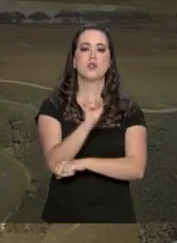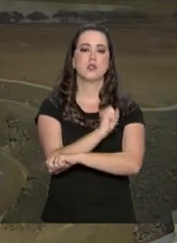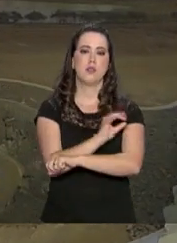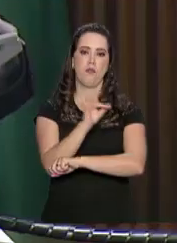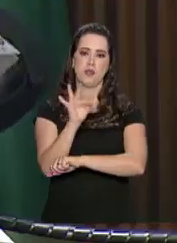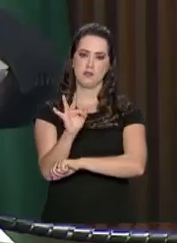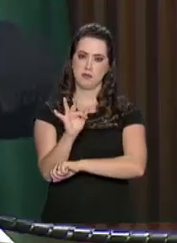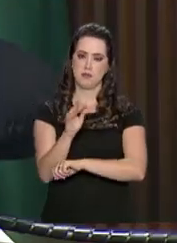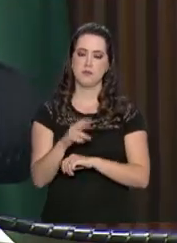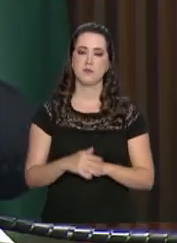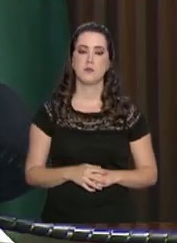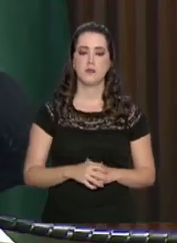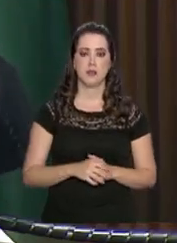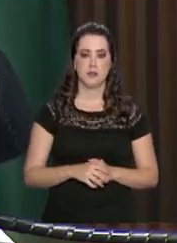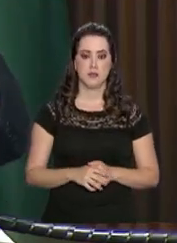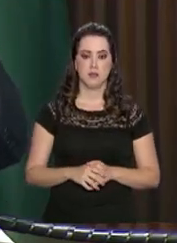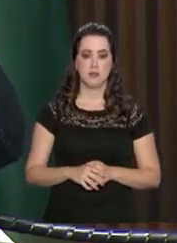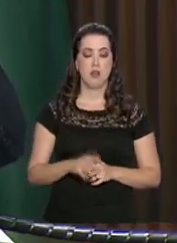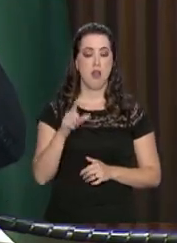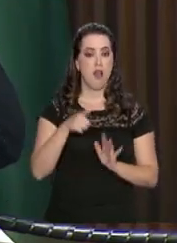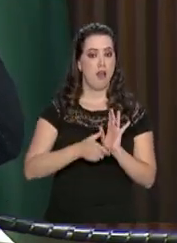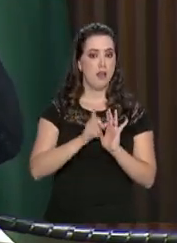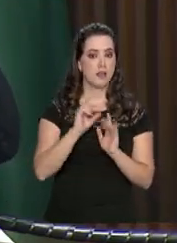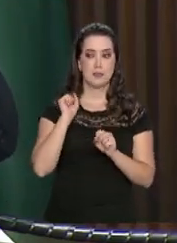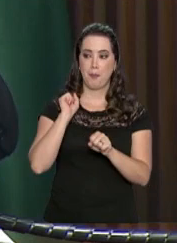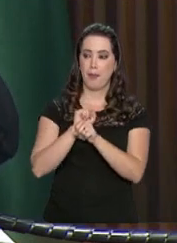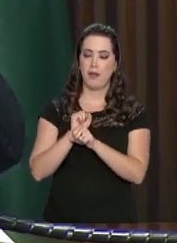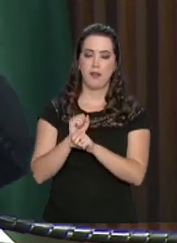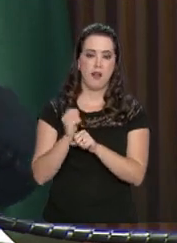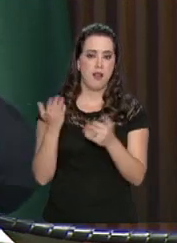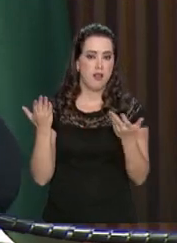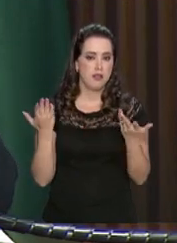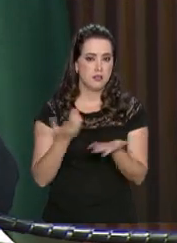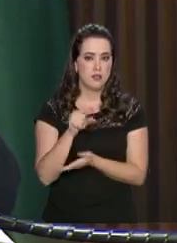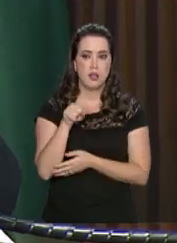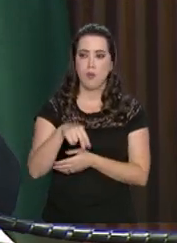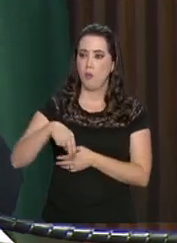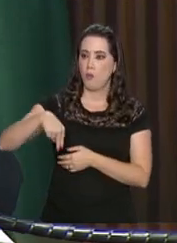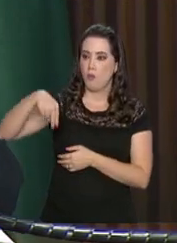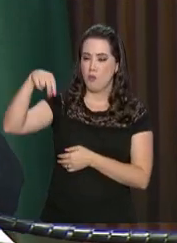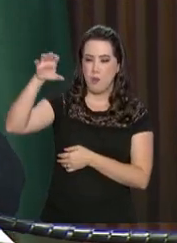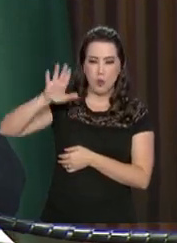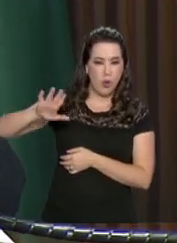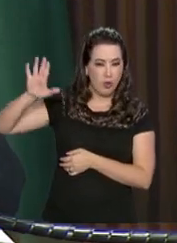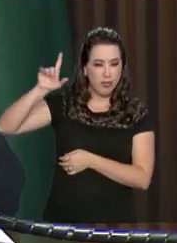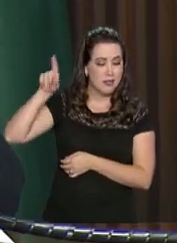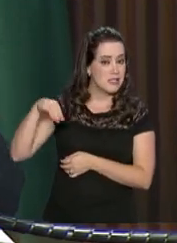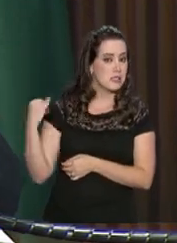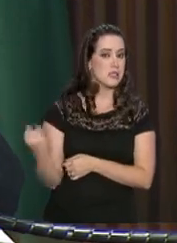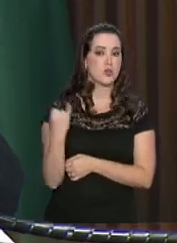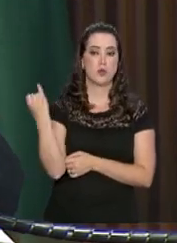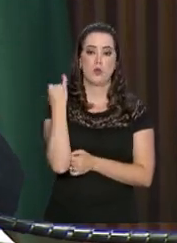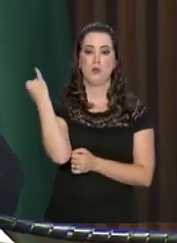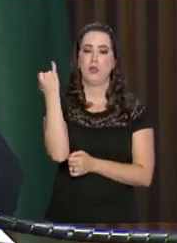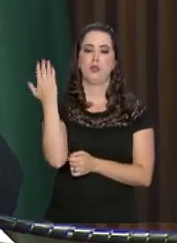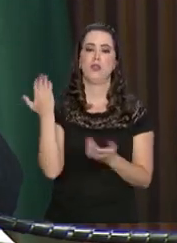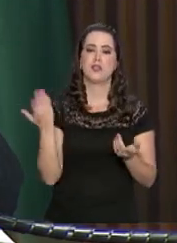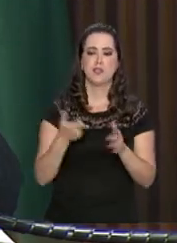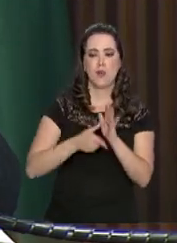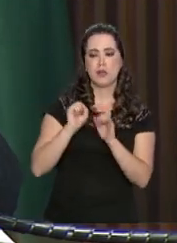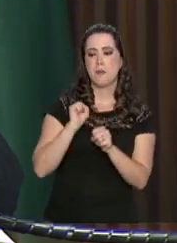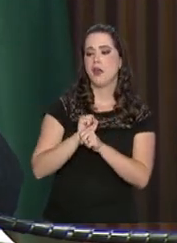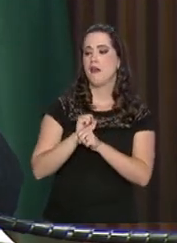francisco a transposição estava paralisada e é uma obra para o noroeste fundamental e sem embargo de paralisada